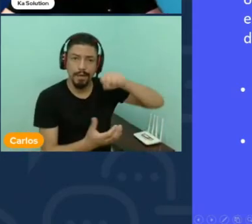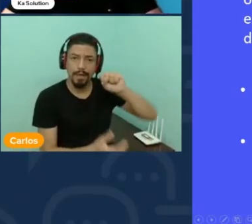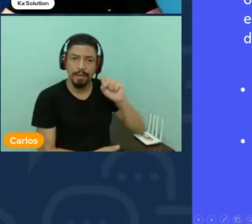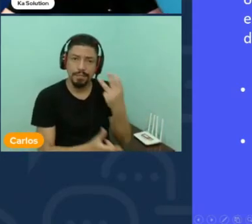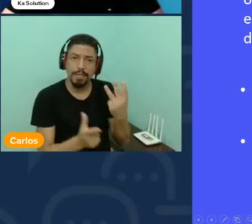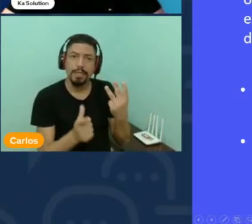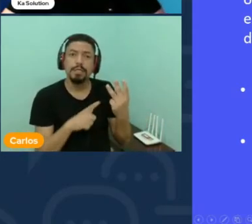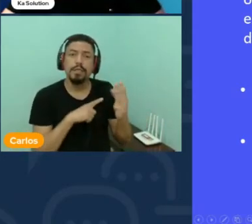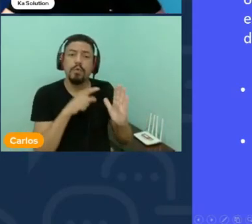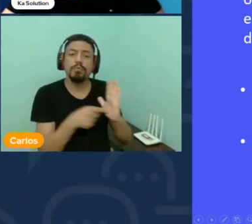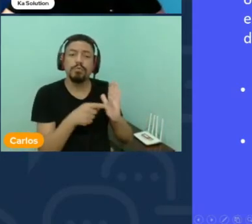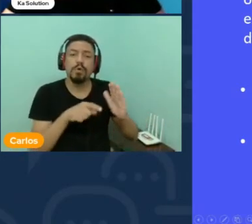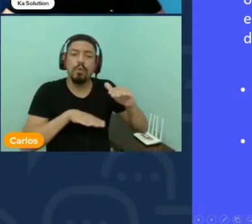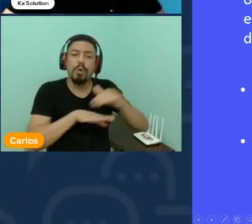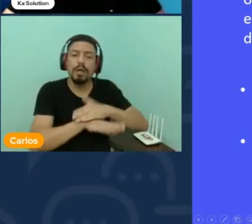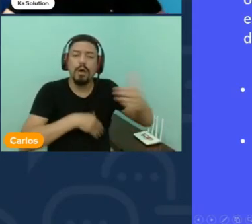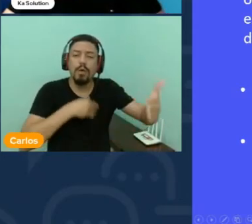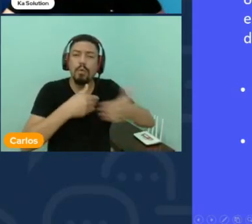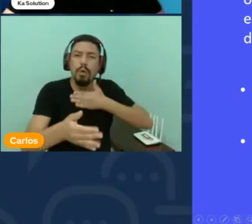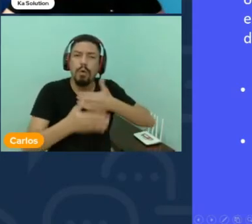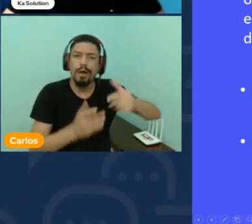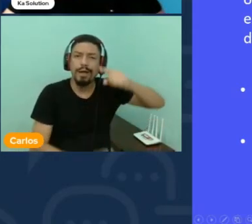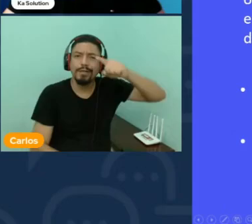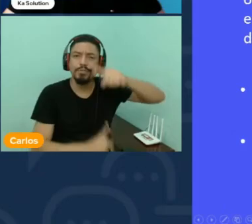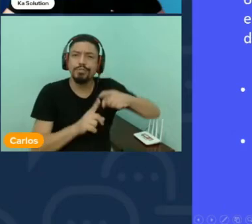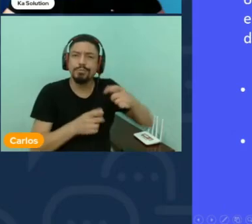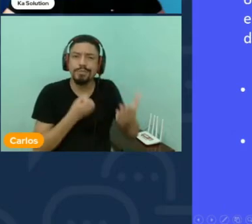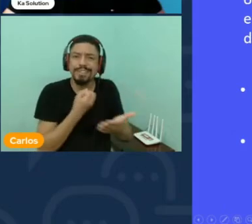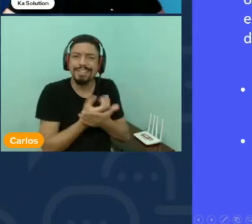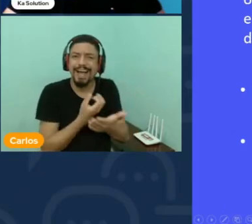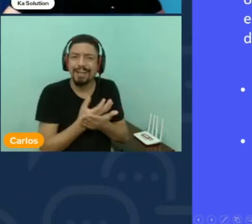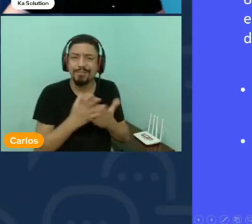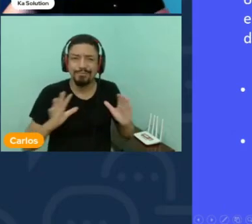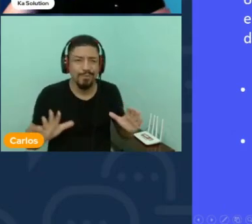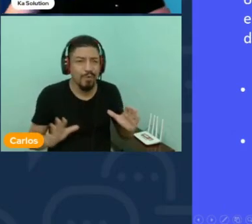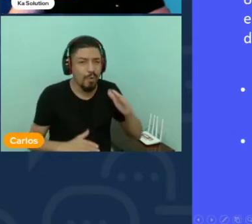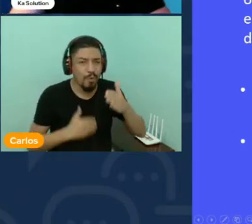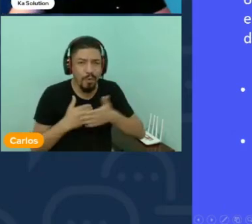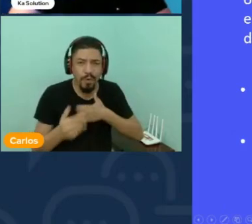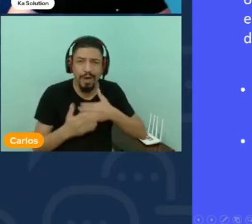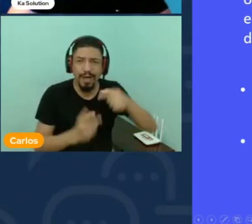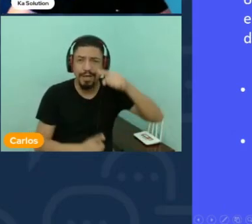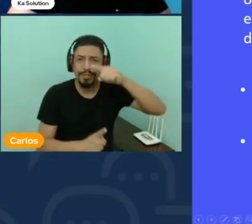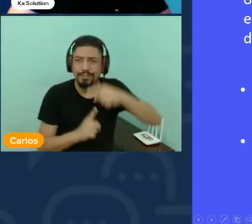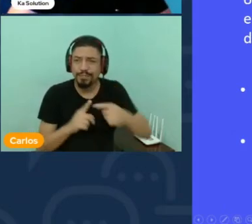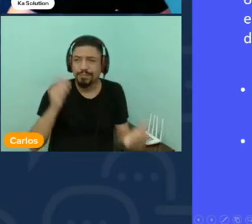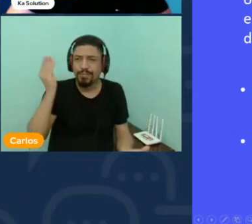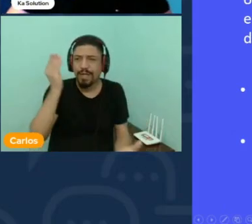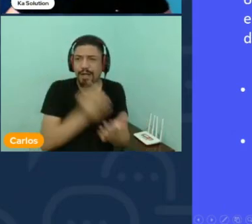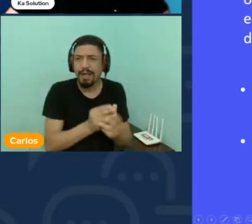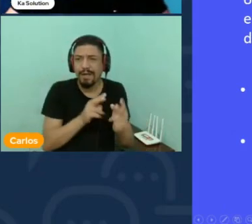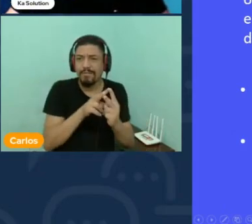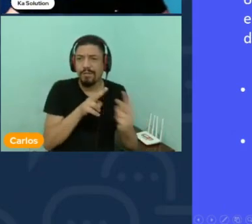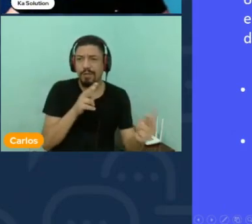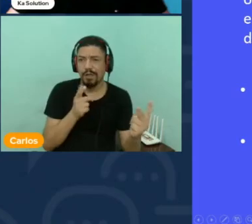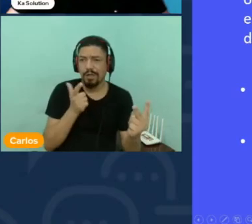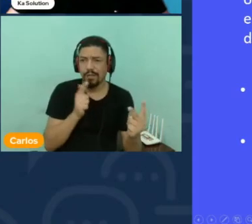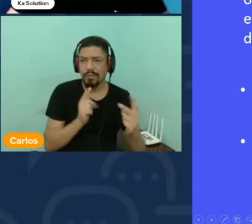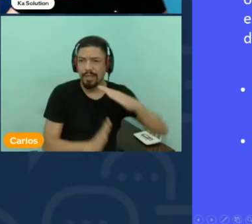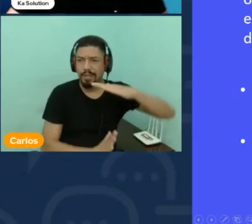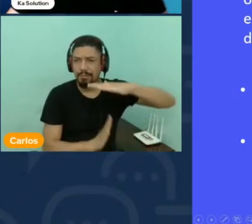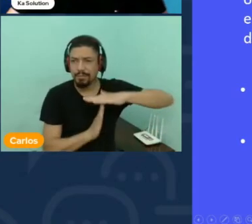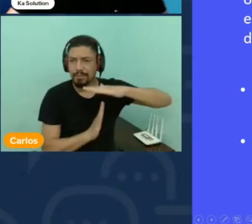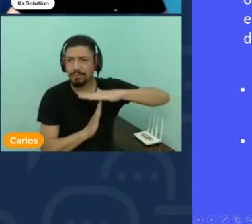guardar qualquer quantidade de dados. E uma A gente bananinha. diz que ele é virtualmente